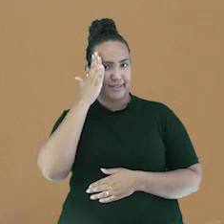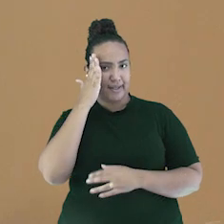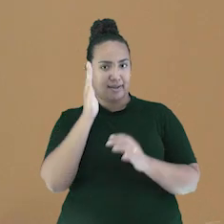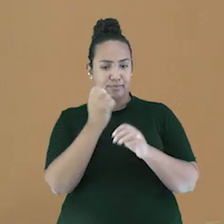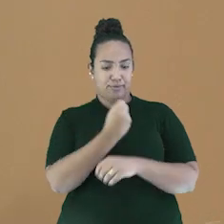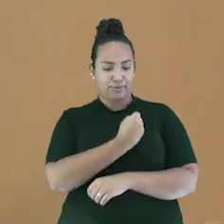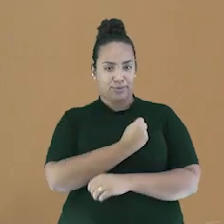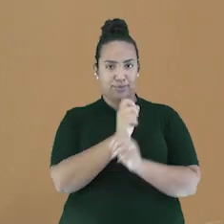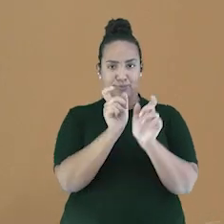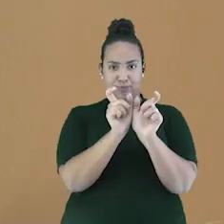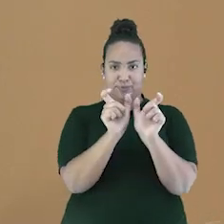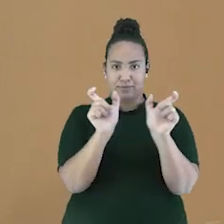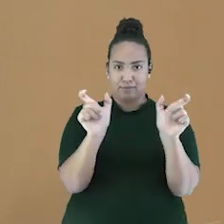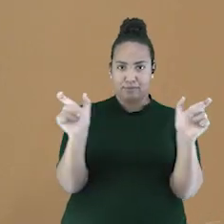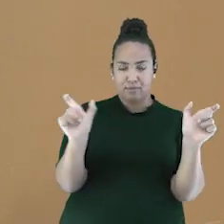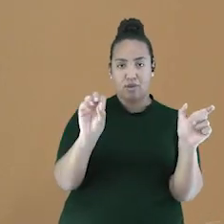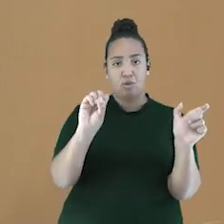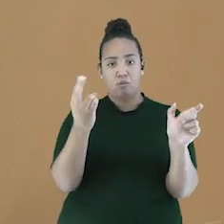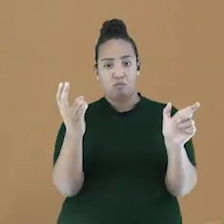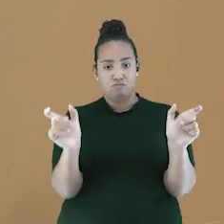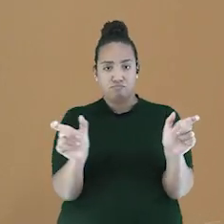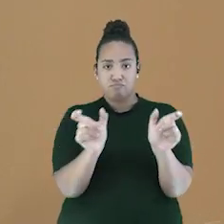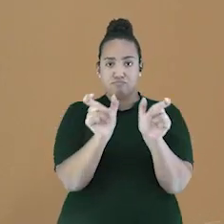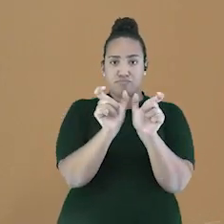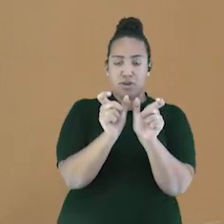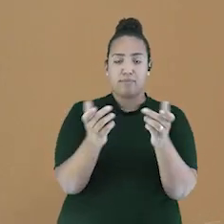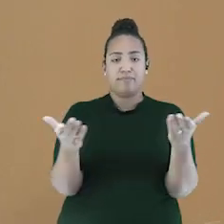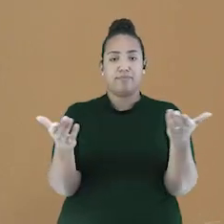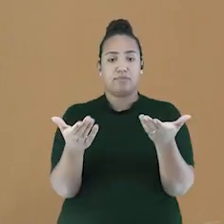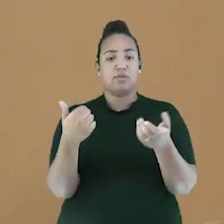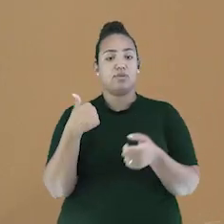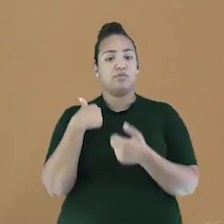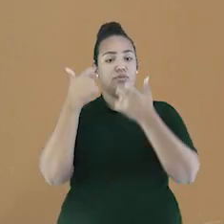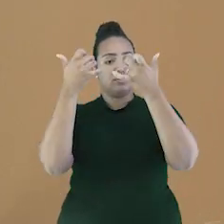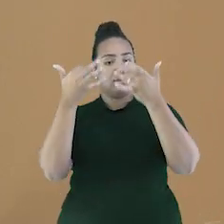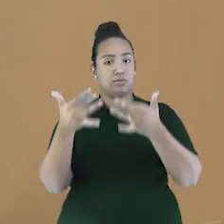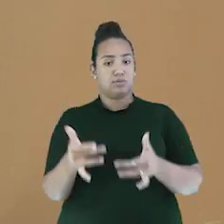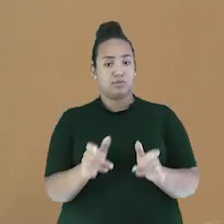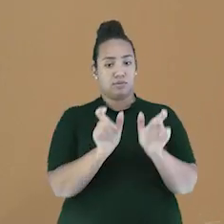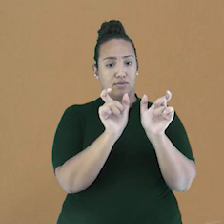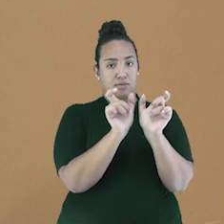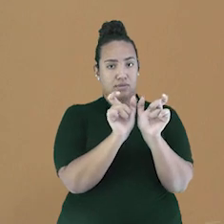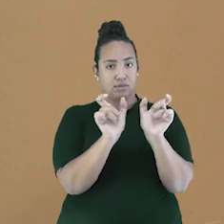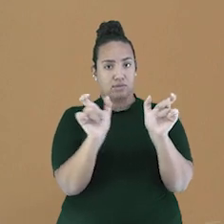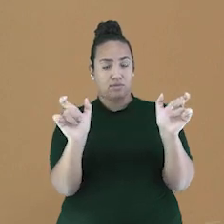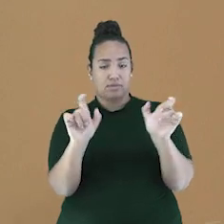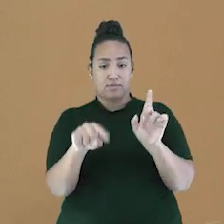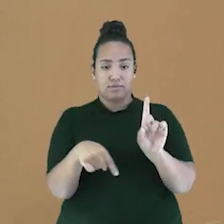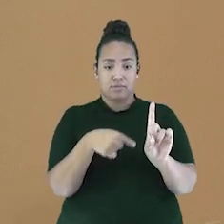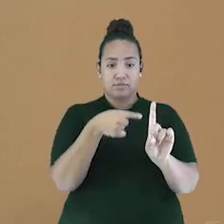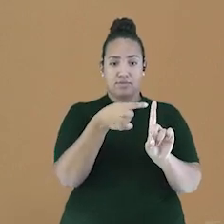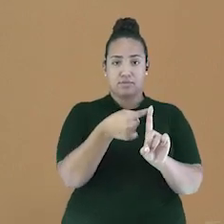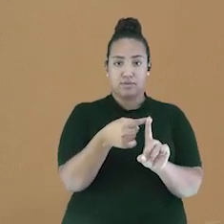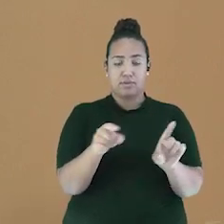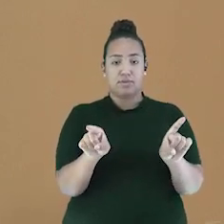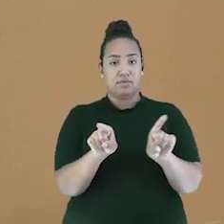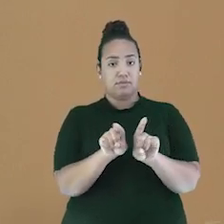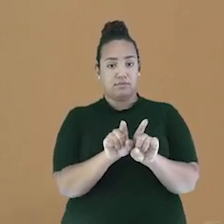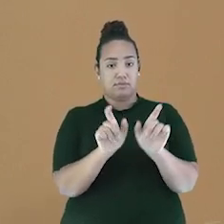composição de números quero falar agora da decomposição aditiva e da decomposição